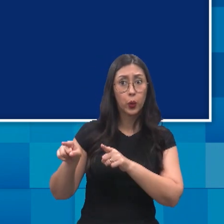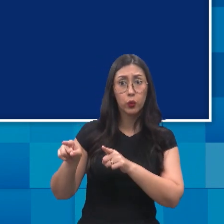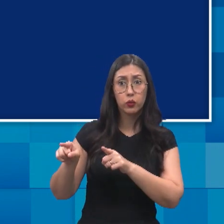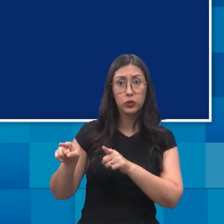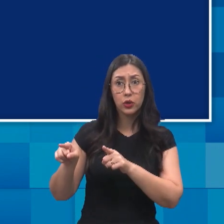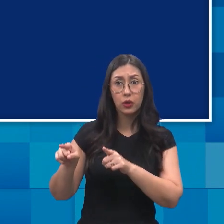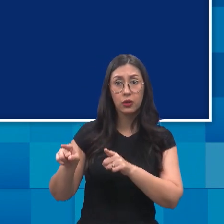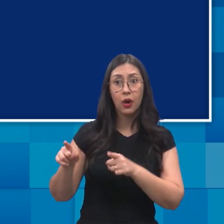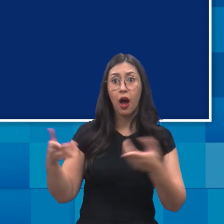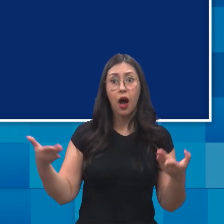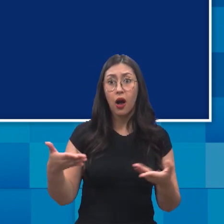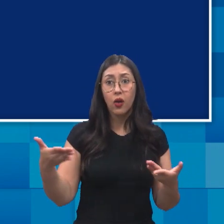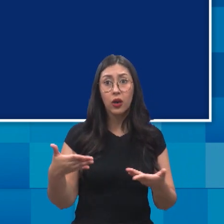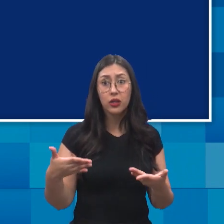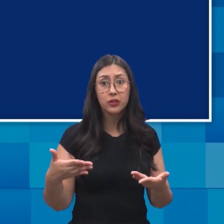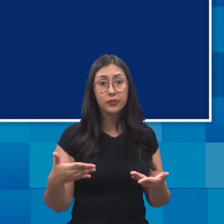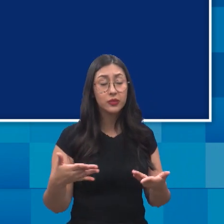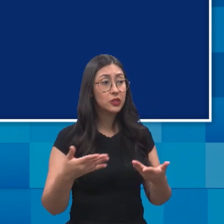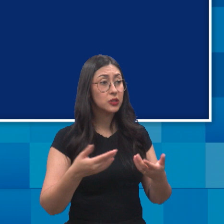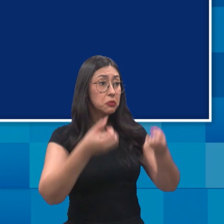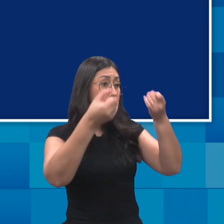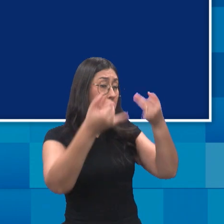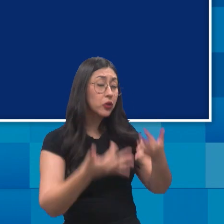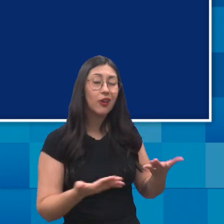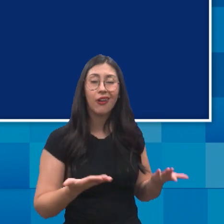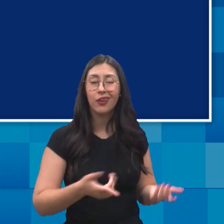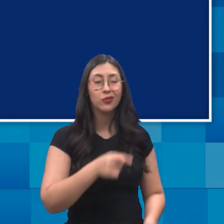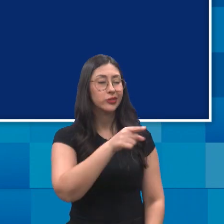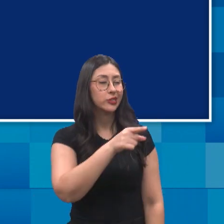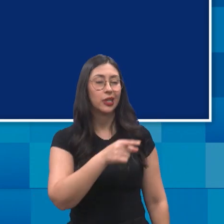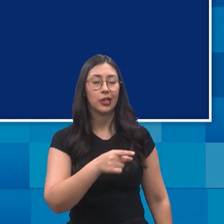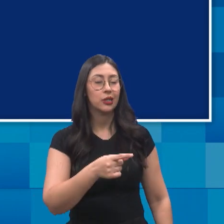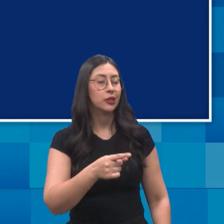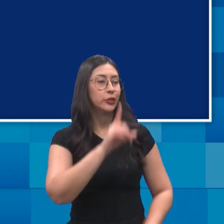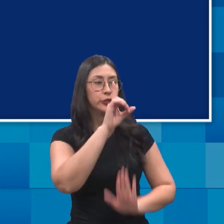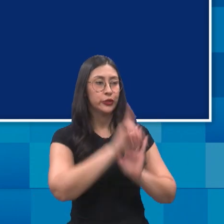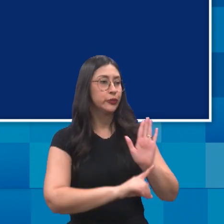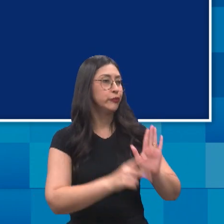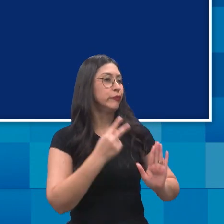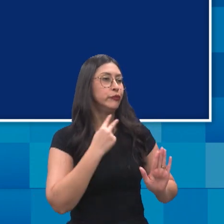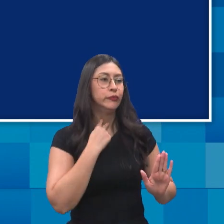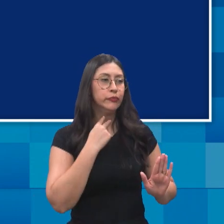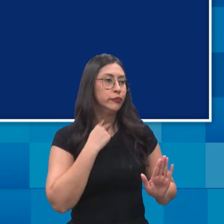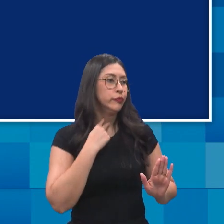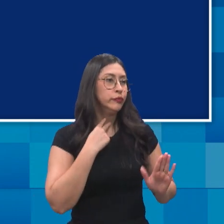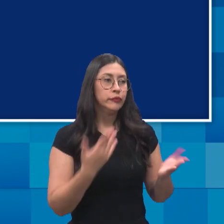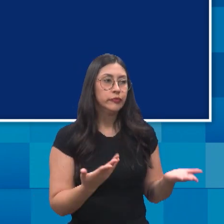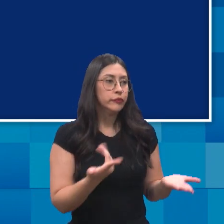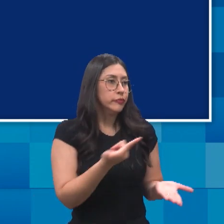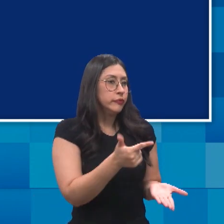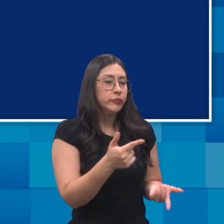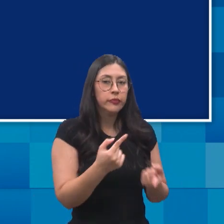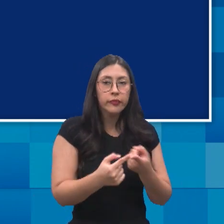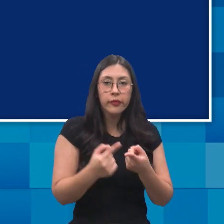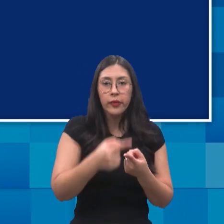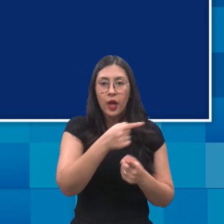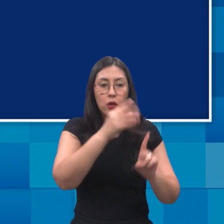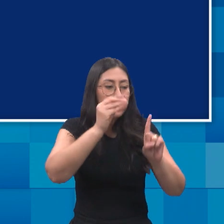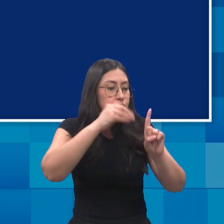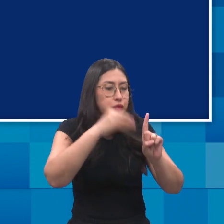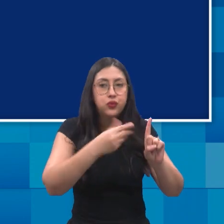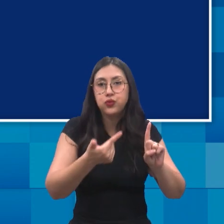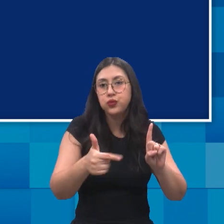é que surgiu a alegação de que a família não tem condição de vulnerabilidade social, por isso